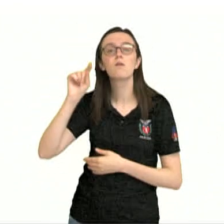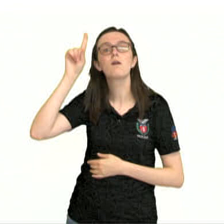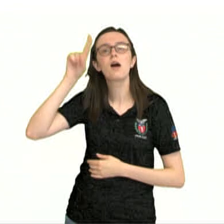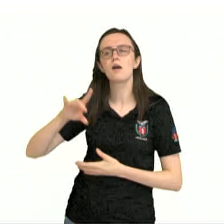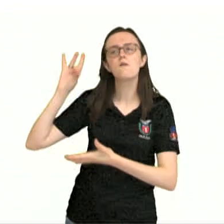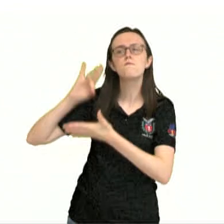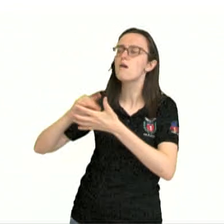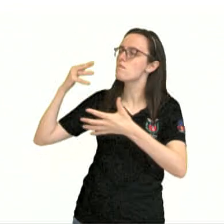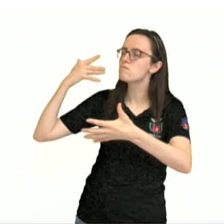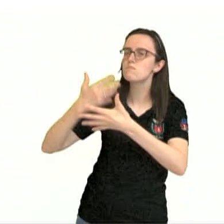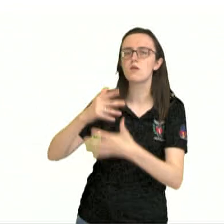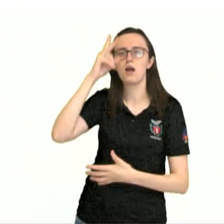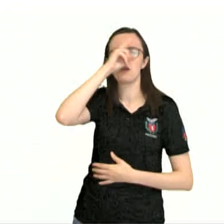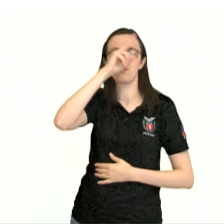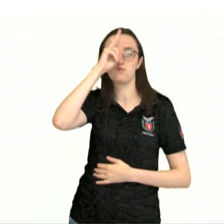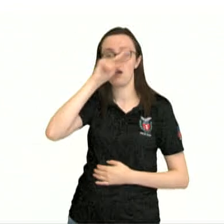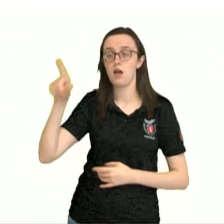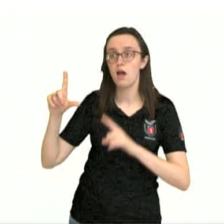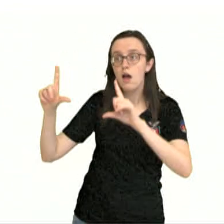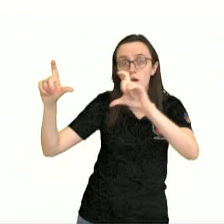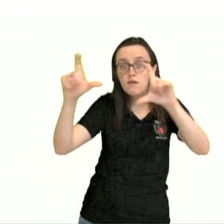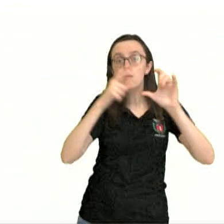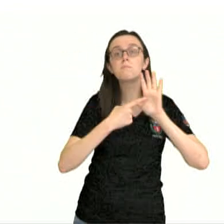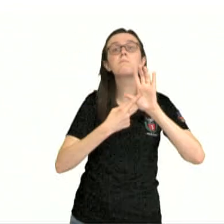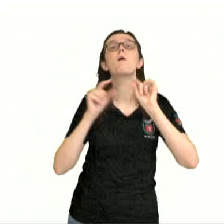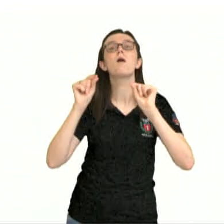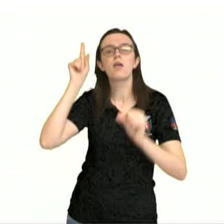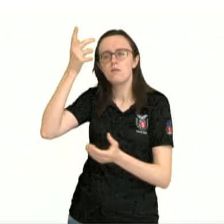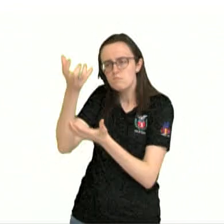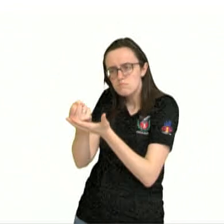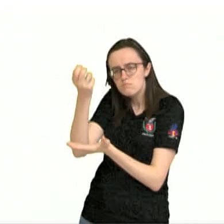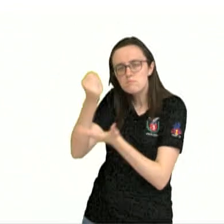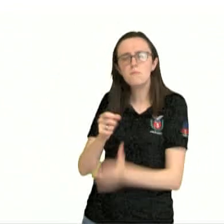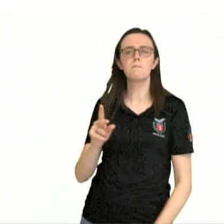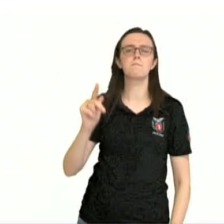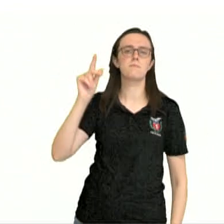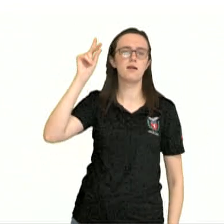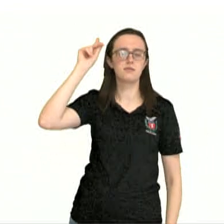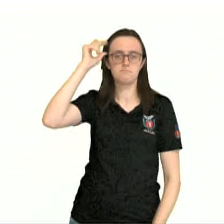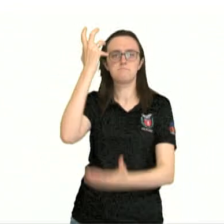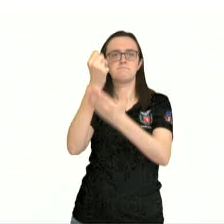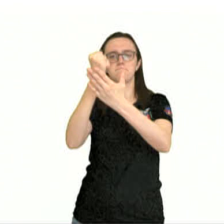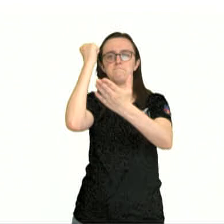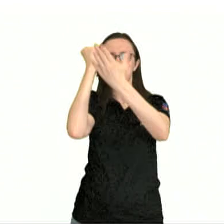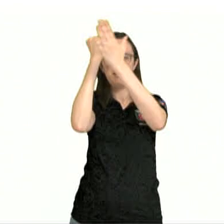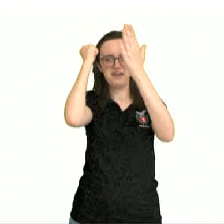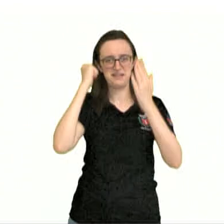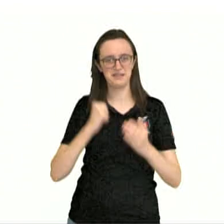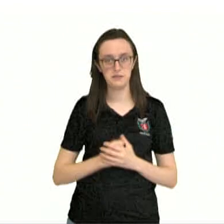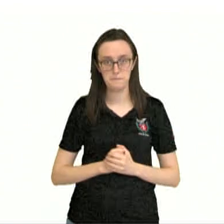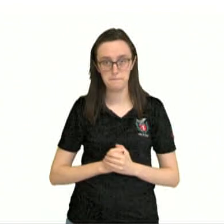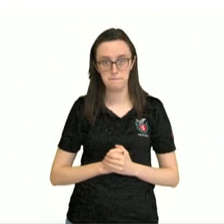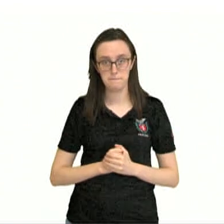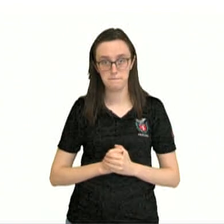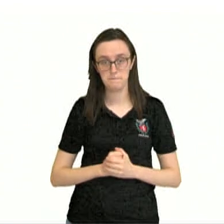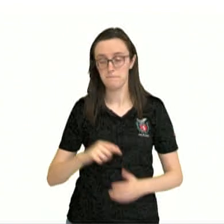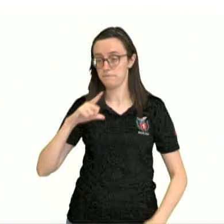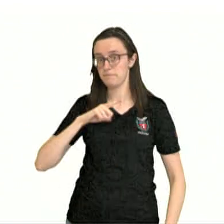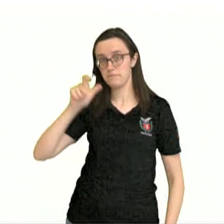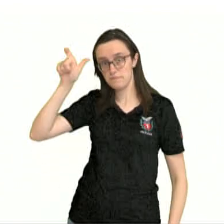fatos históricos, a fotografia traz a visão, o registro do passado. Pessoal, George